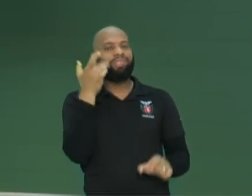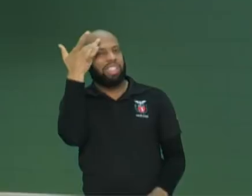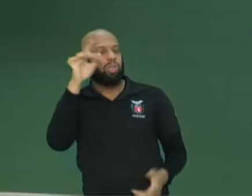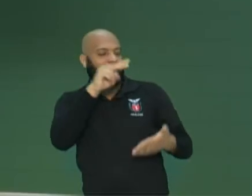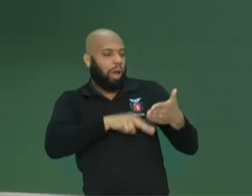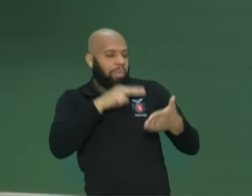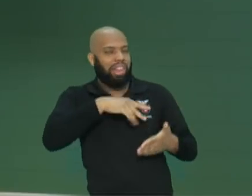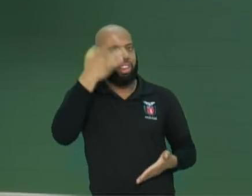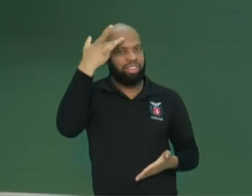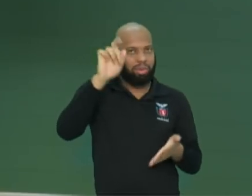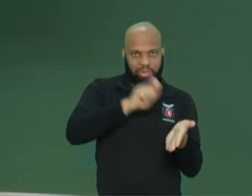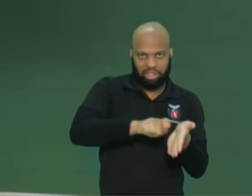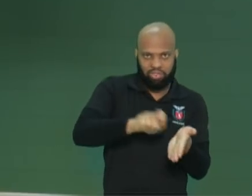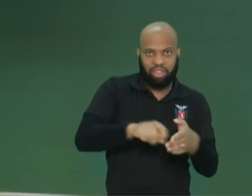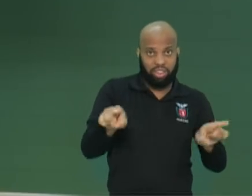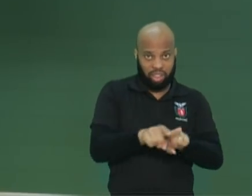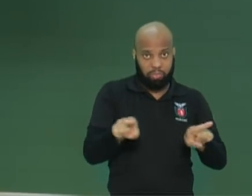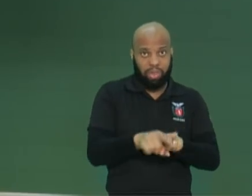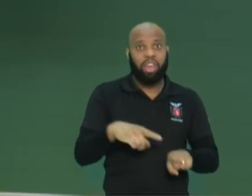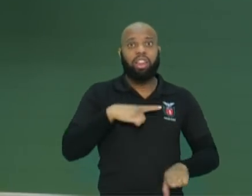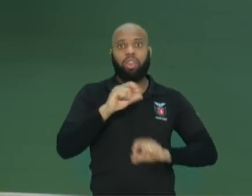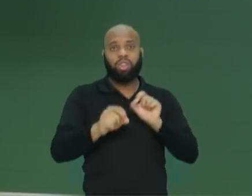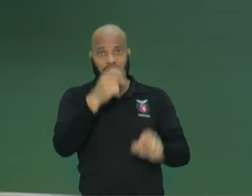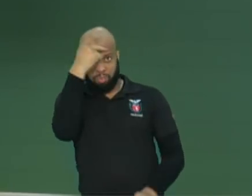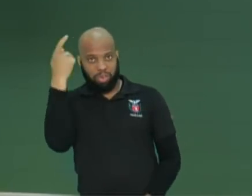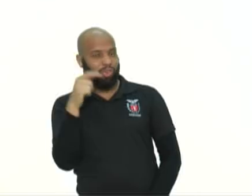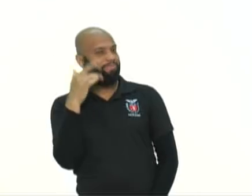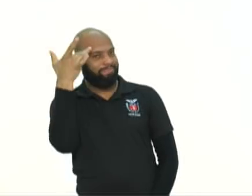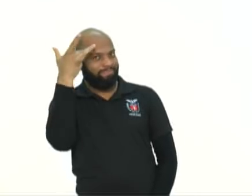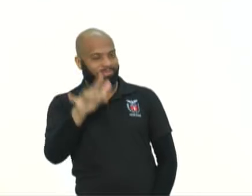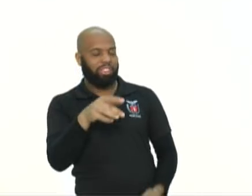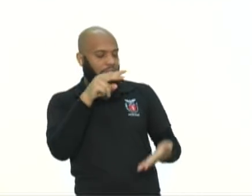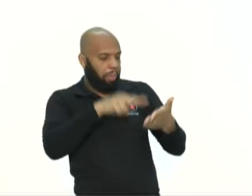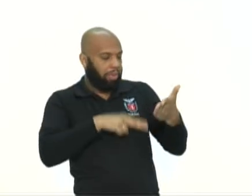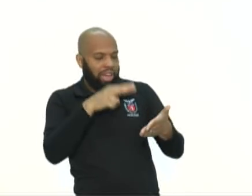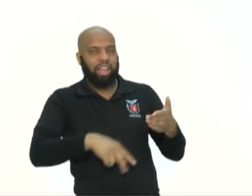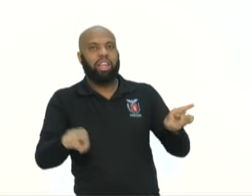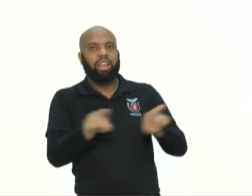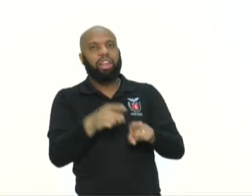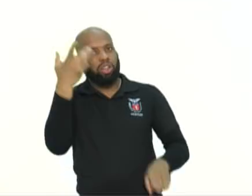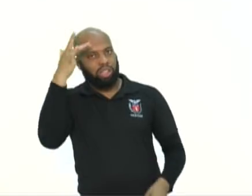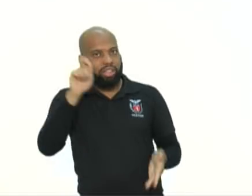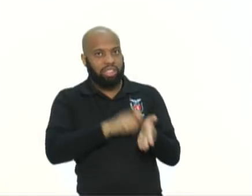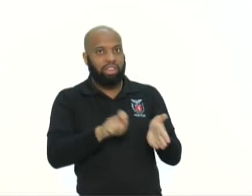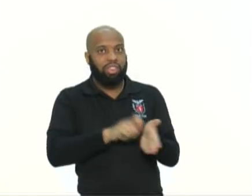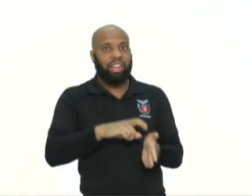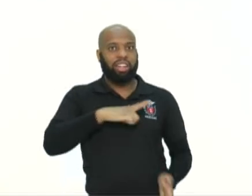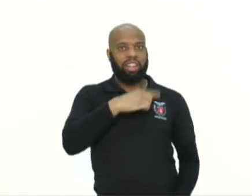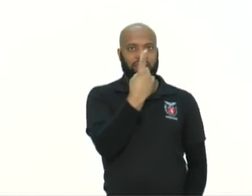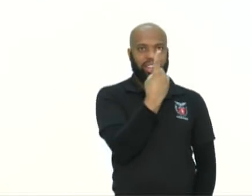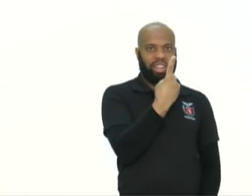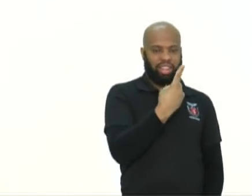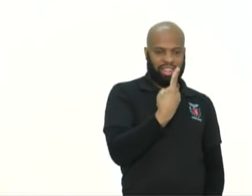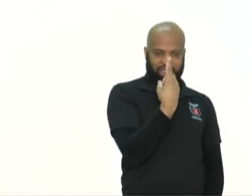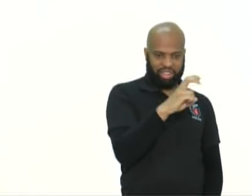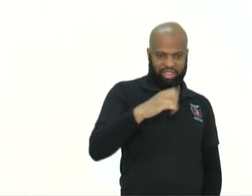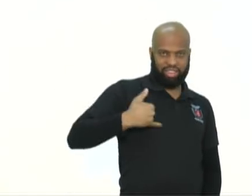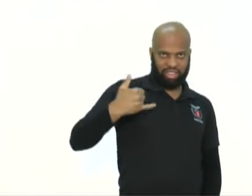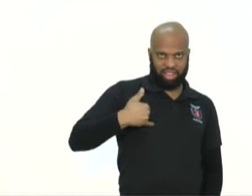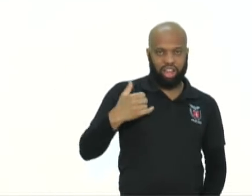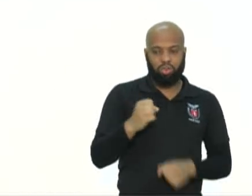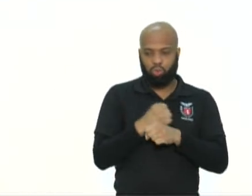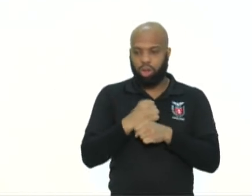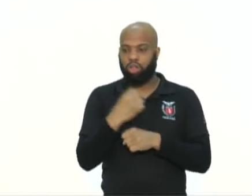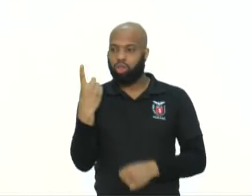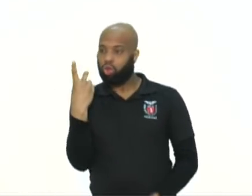gráfico traz para nós ali a taxa de analfabetismo entre pessoas de 15 anos ou mais em 2019. Então, o que